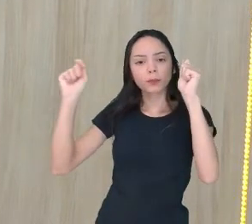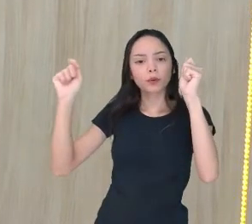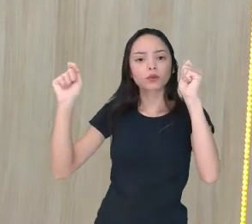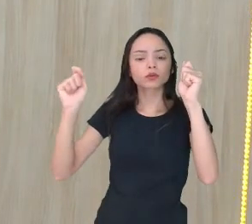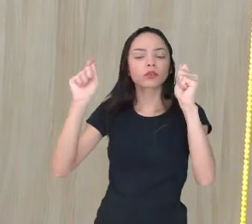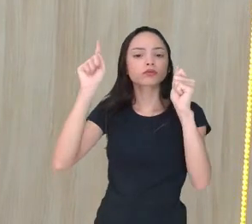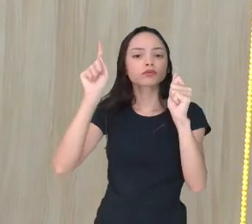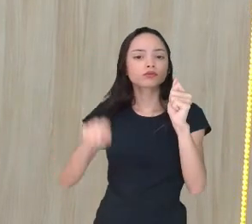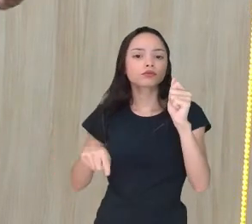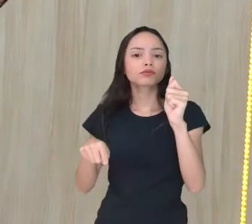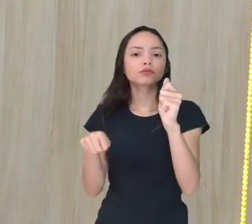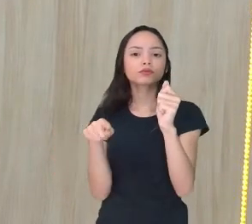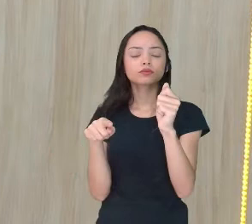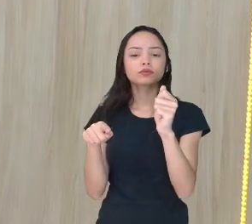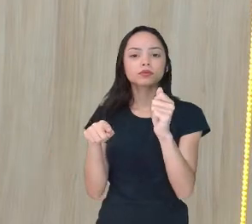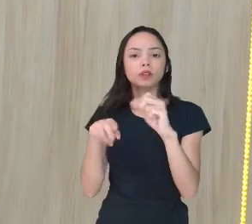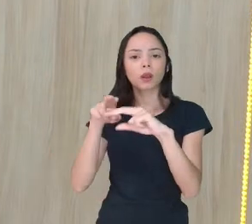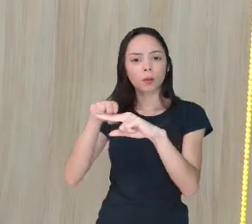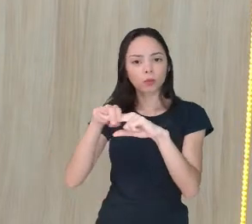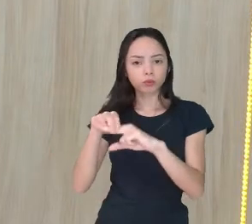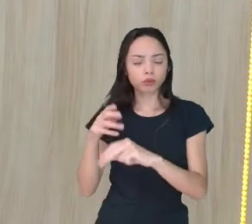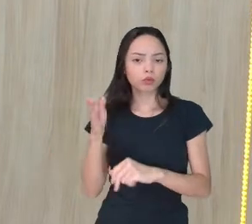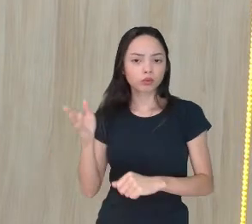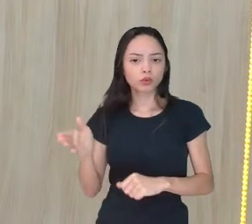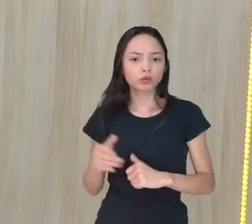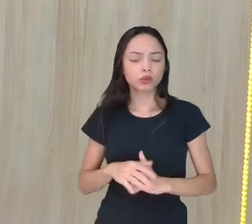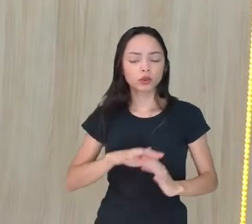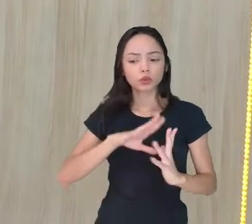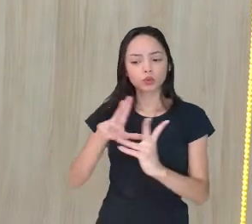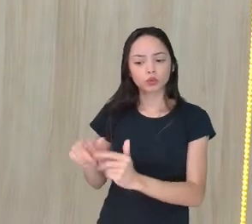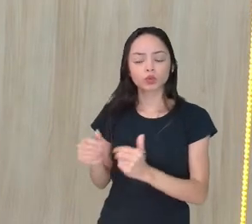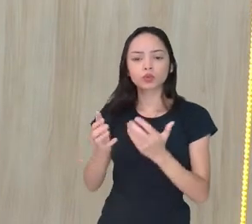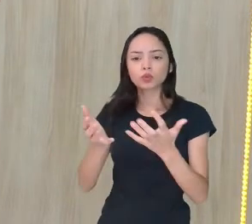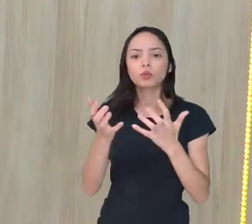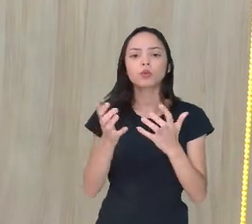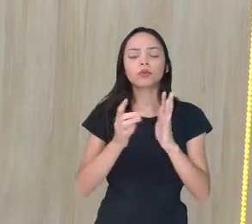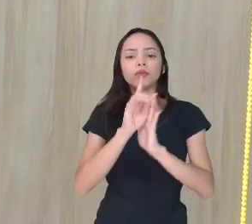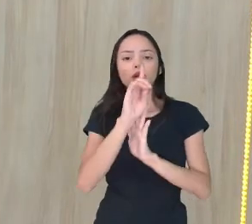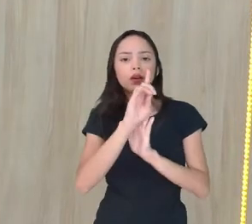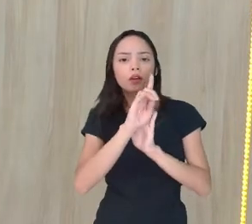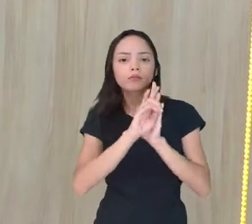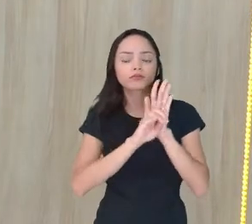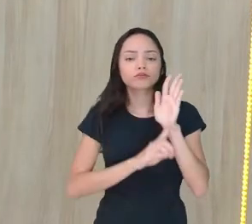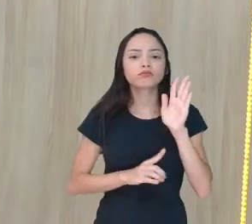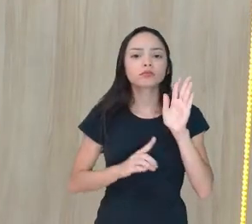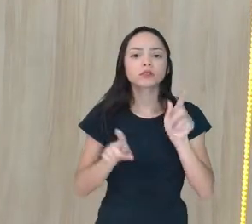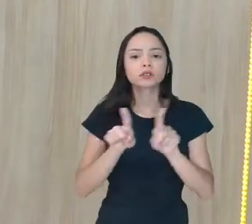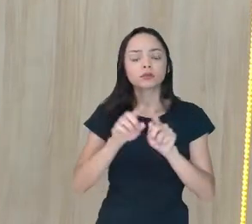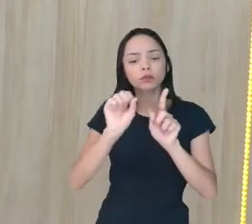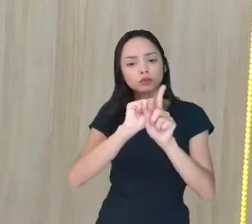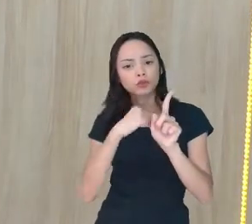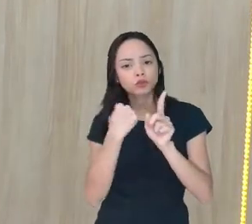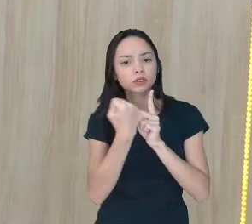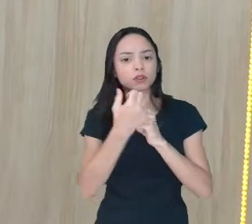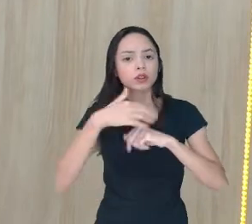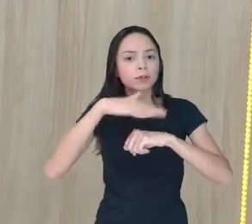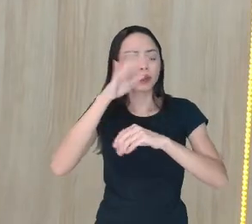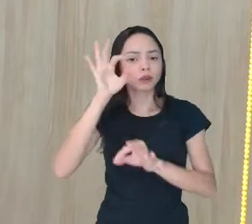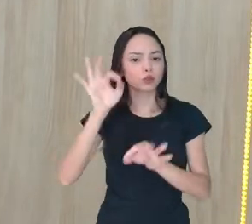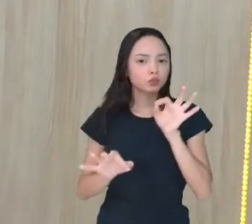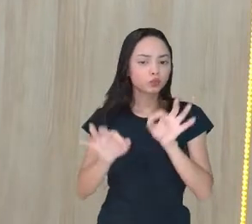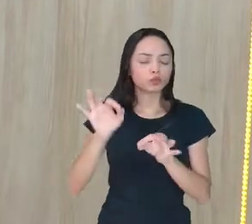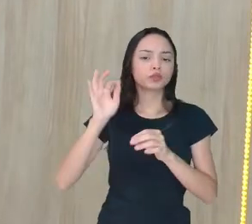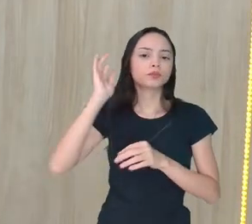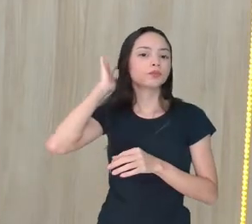manifestações, todos eles desejam, né, a promoção do direito, né, a promoção de uma sociedade mais justa. E vale a